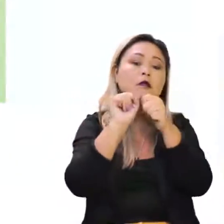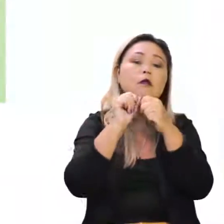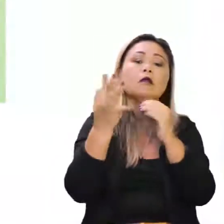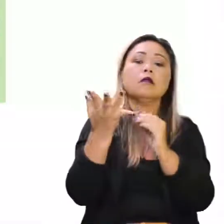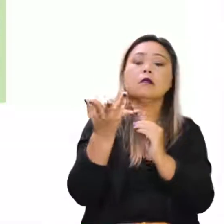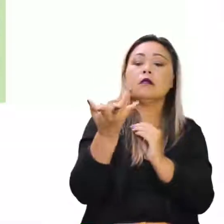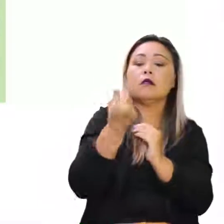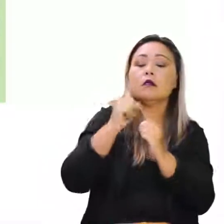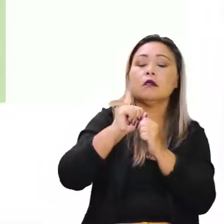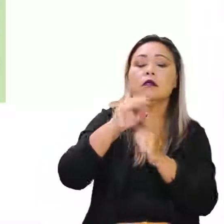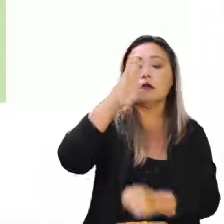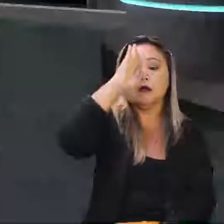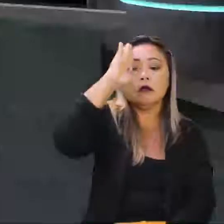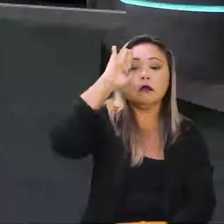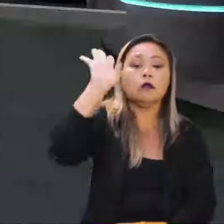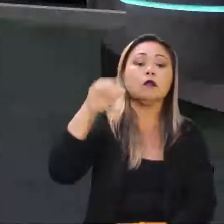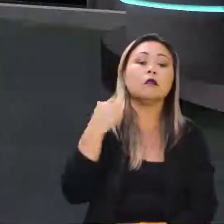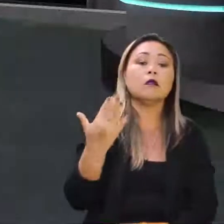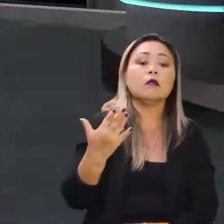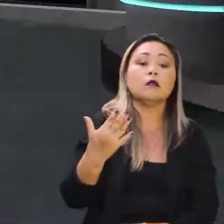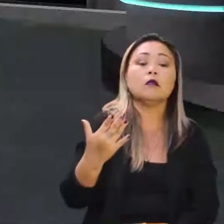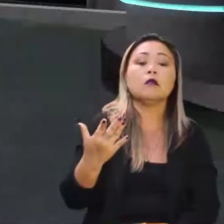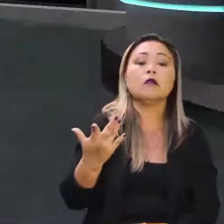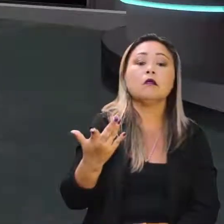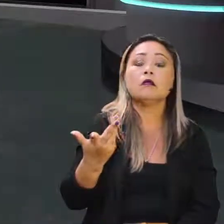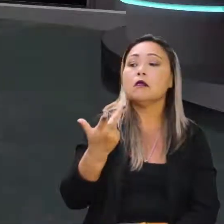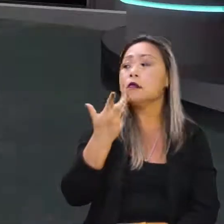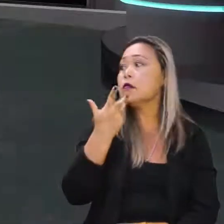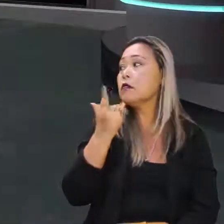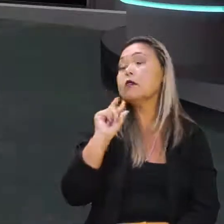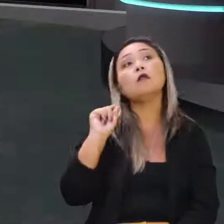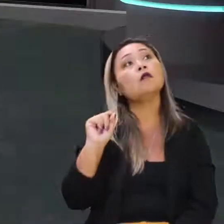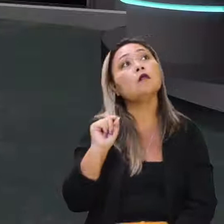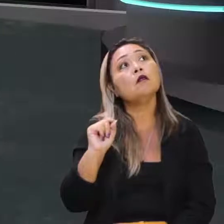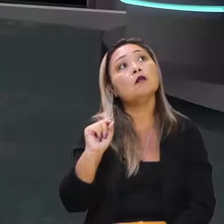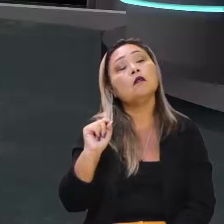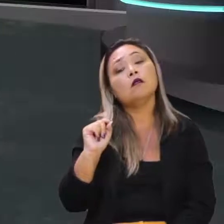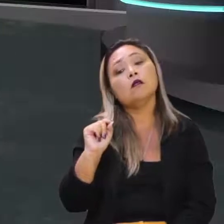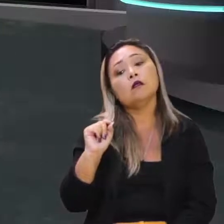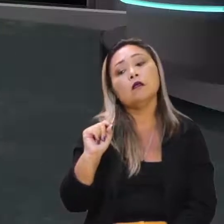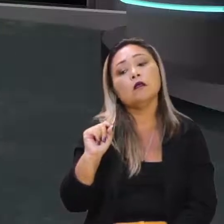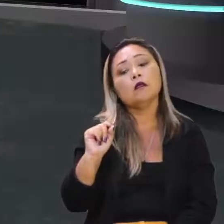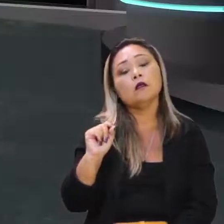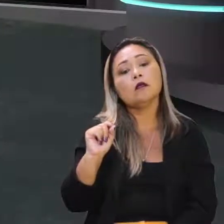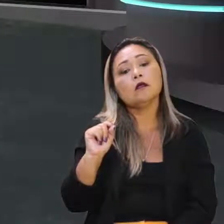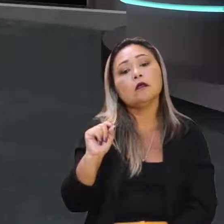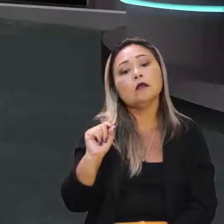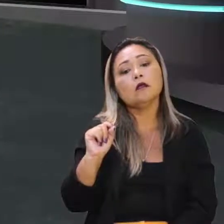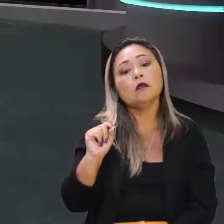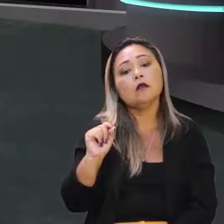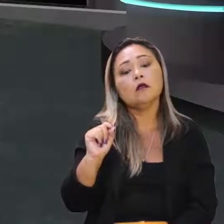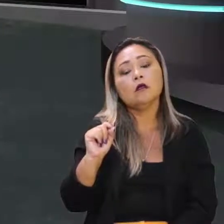arte acadêmica. Então, professor, o que nós podemos aí discutir sobre o academicismo para os alunos?